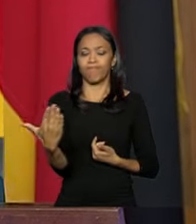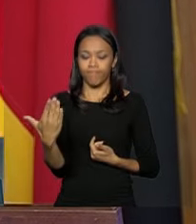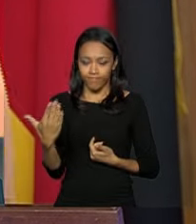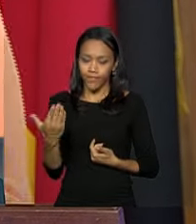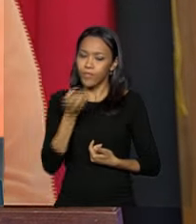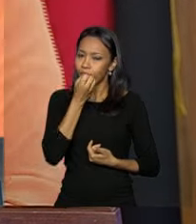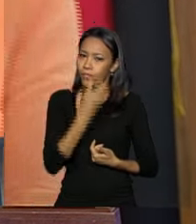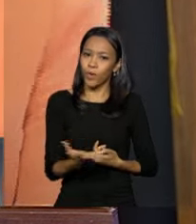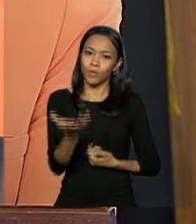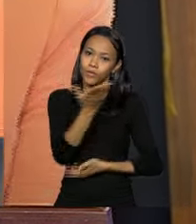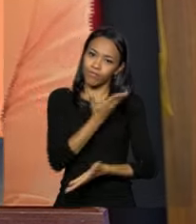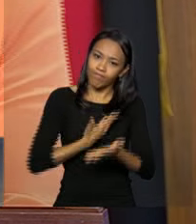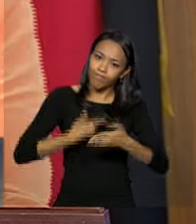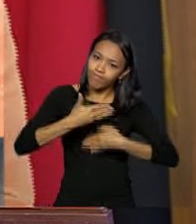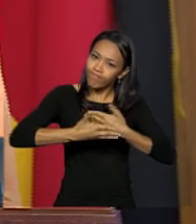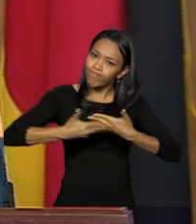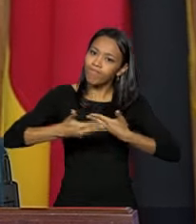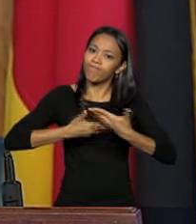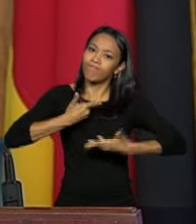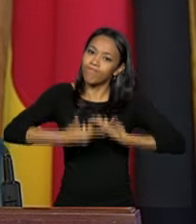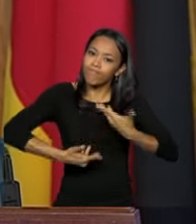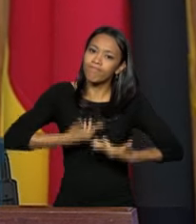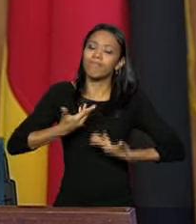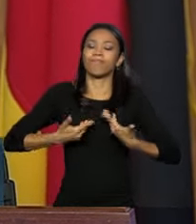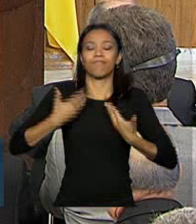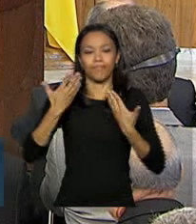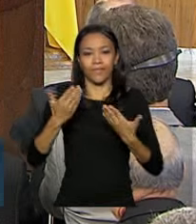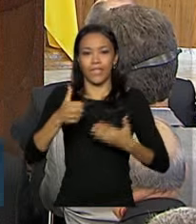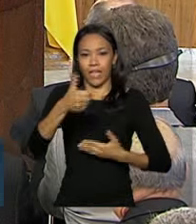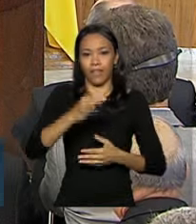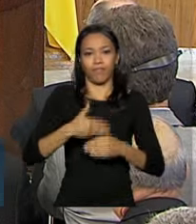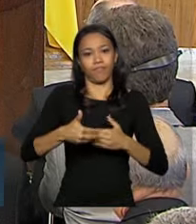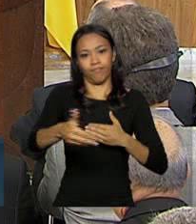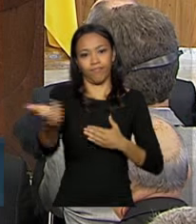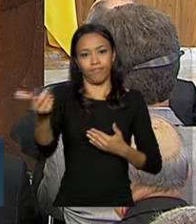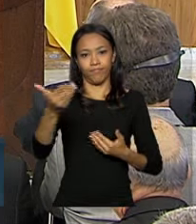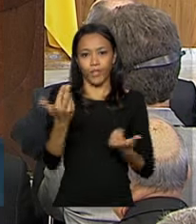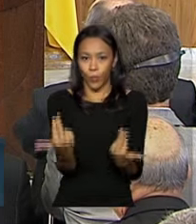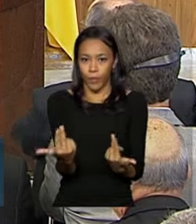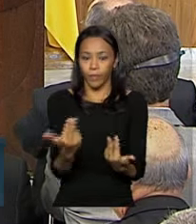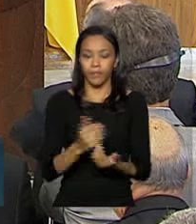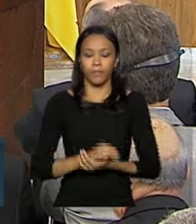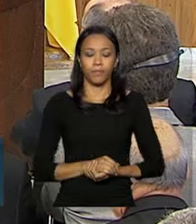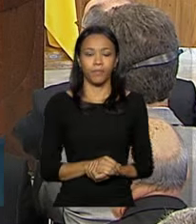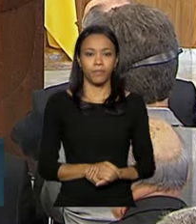Foram bons anfitriões e esperemos estar à altura daqui a 2 anos.